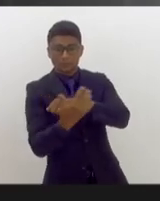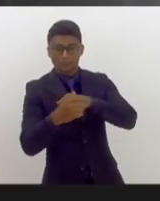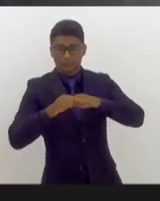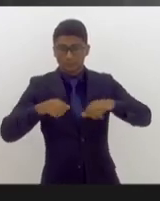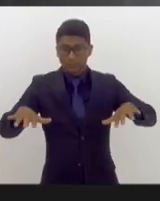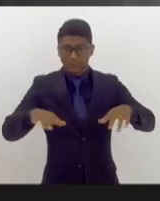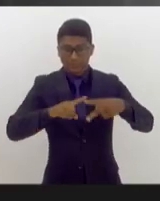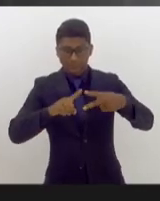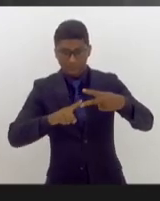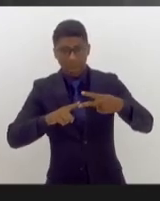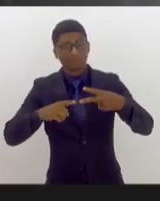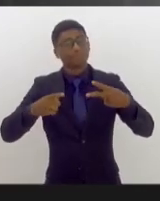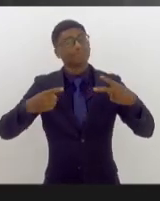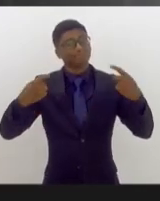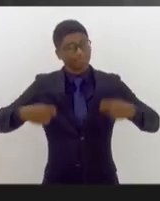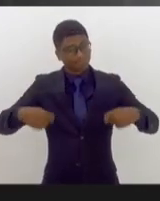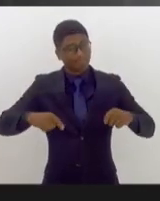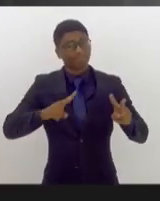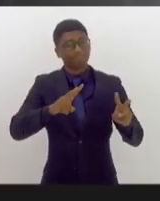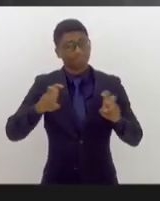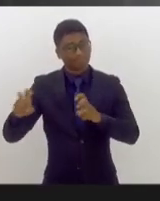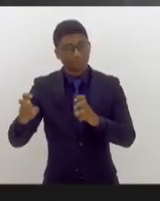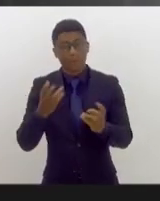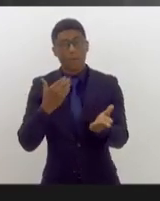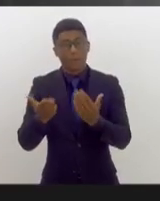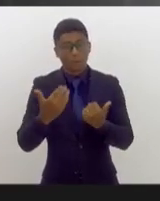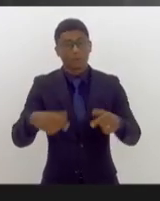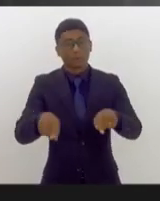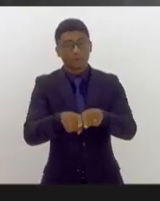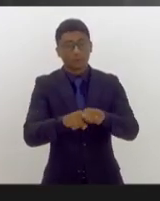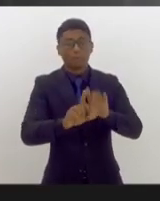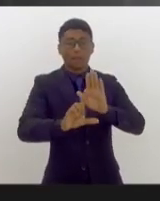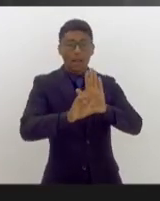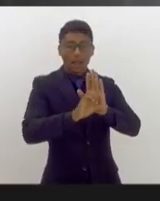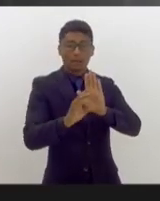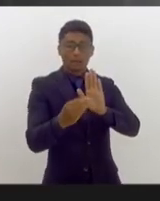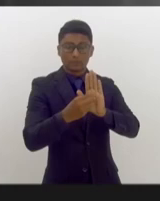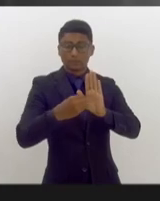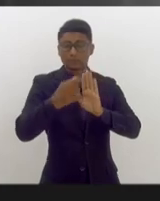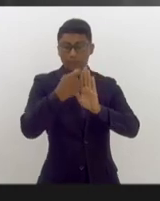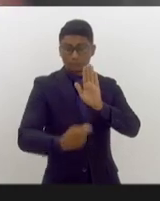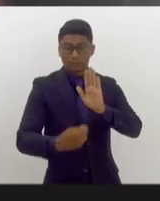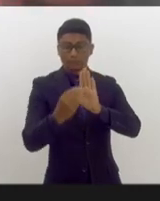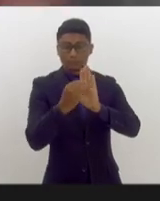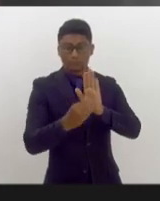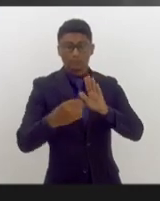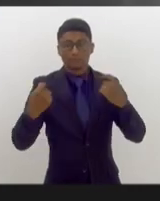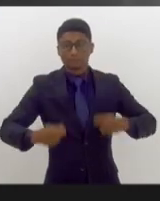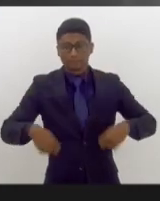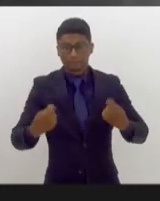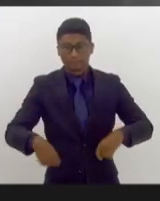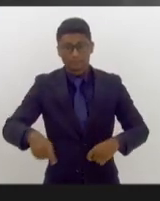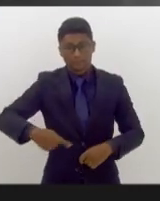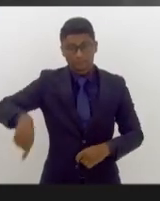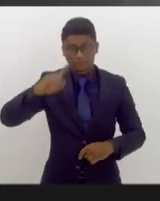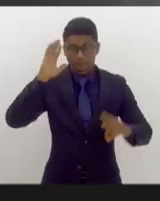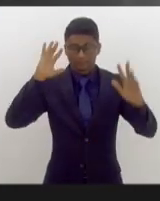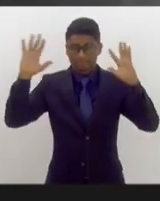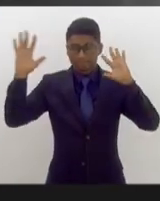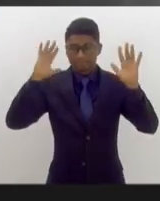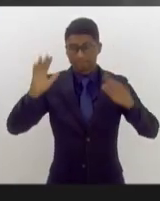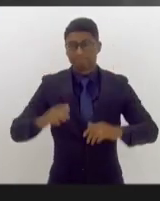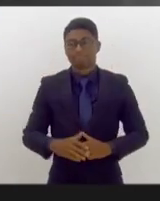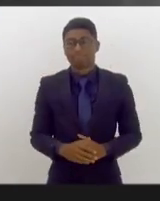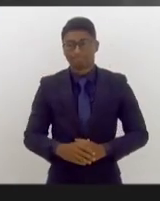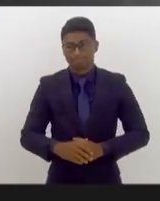estratégias, quiçá no texto da lei. Então, acho que a gente precisa pensar nesses pontos para poder se debruçar e, de